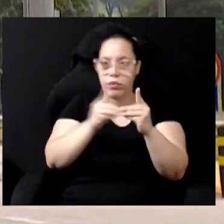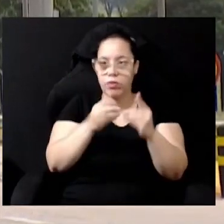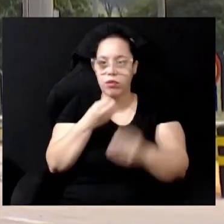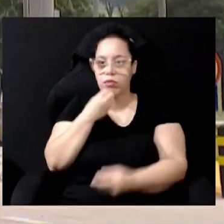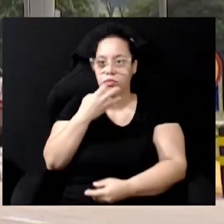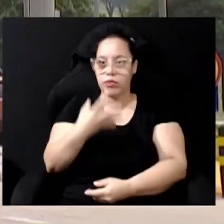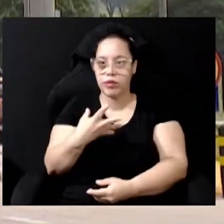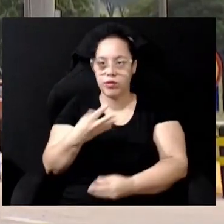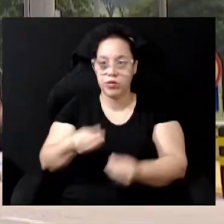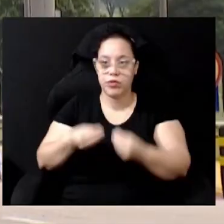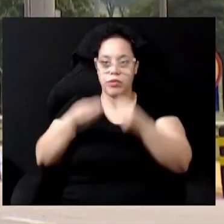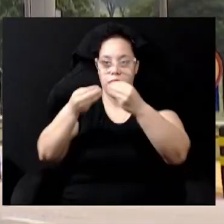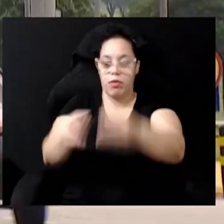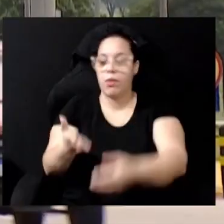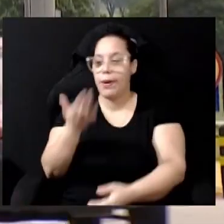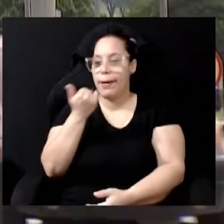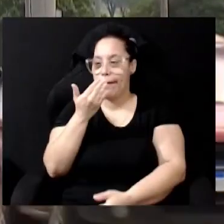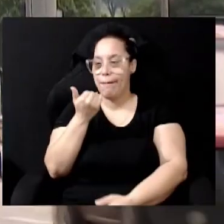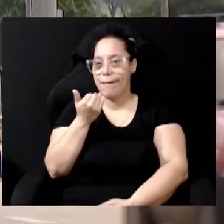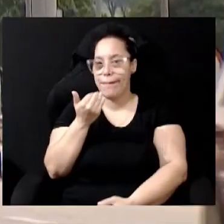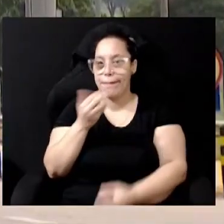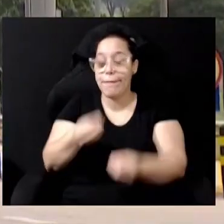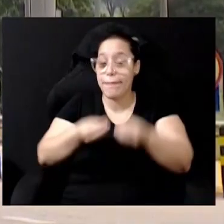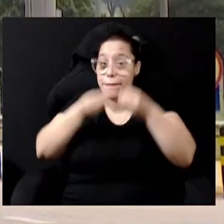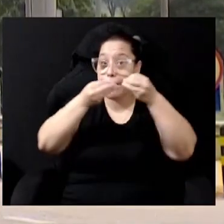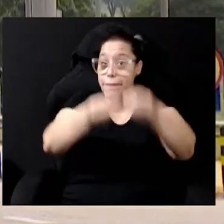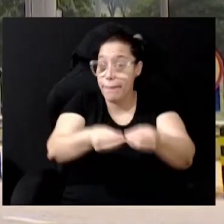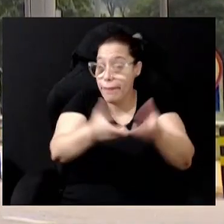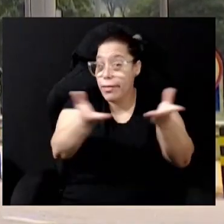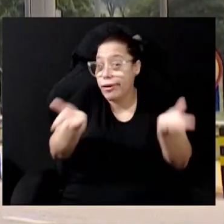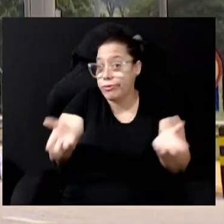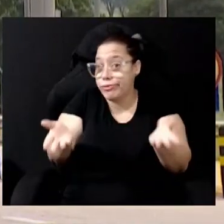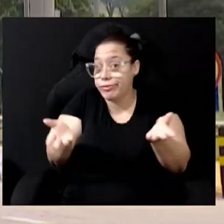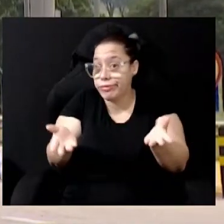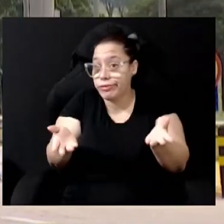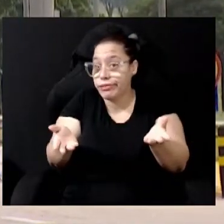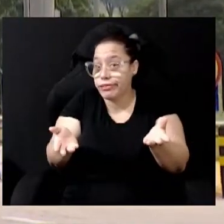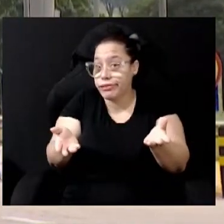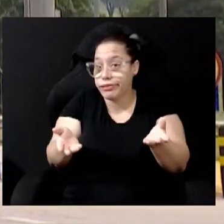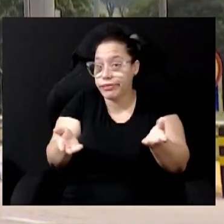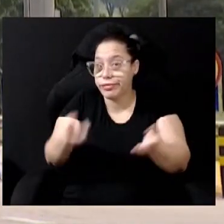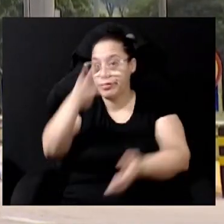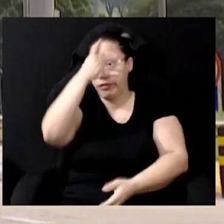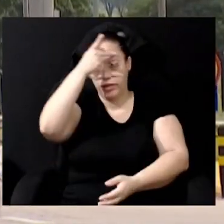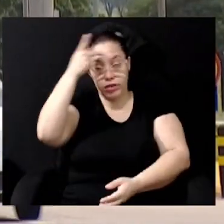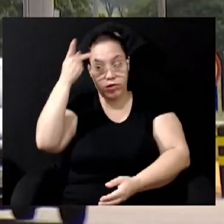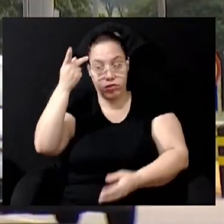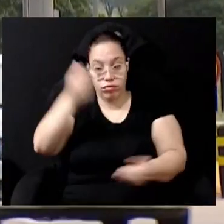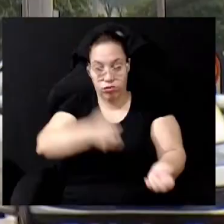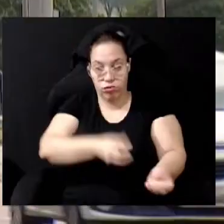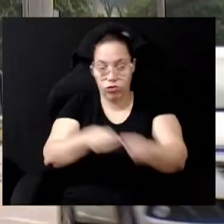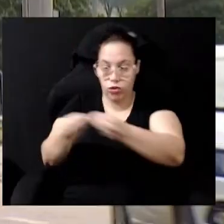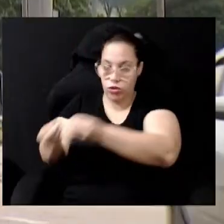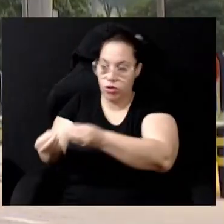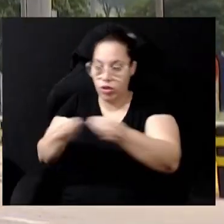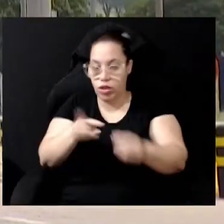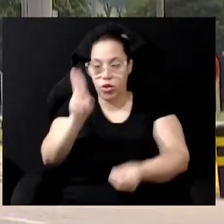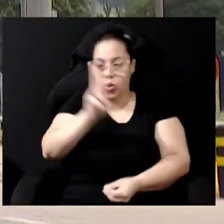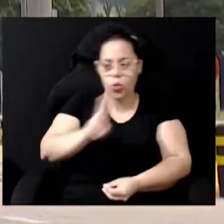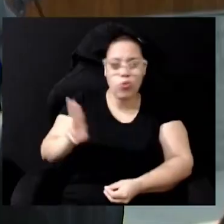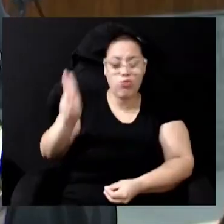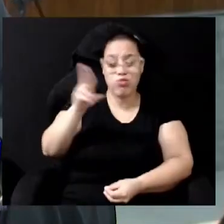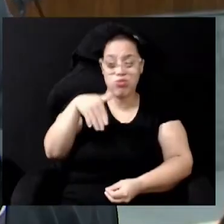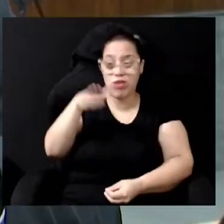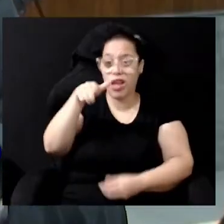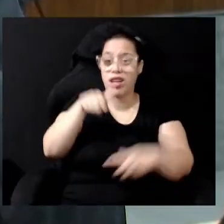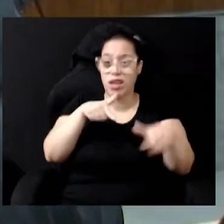de alimentação, quanto nas entregas em si, quanto nos passageiros, porque hoje nós usamos e demandamos muito esse trabalho